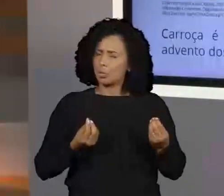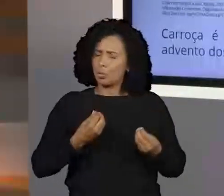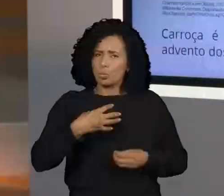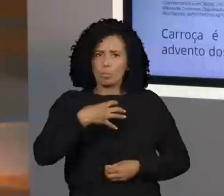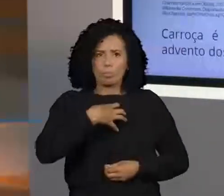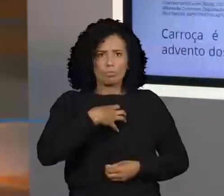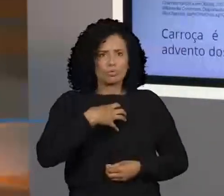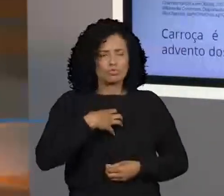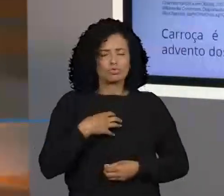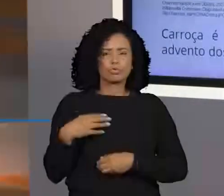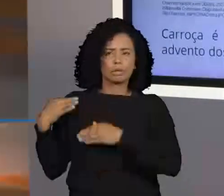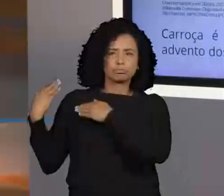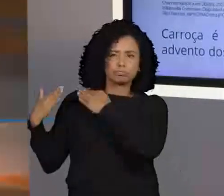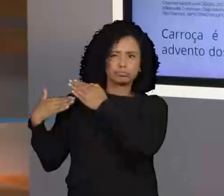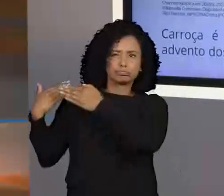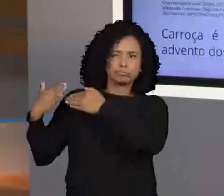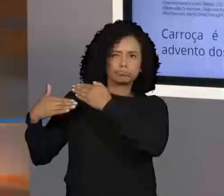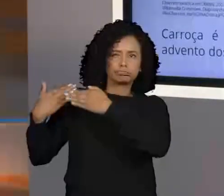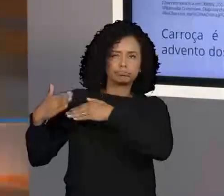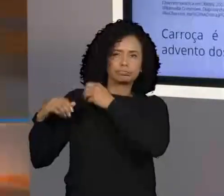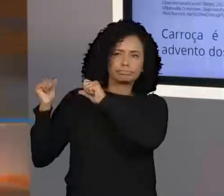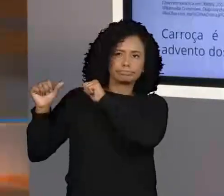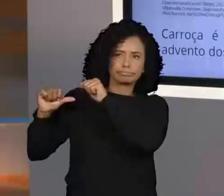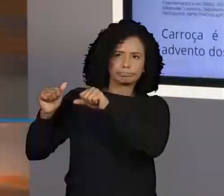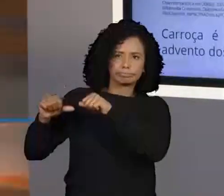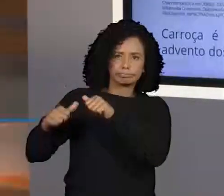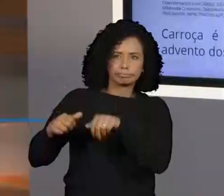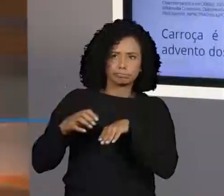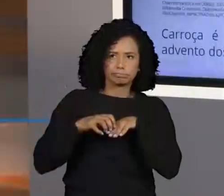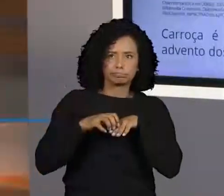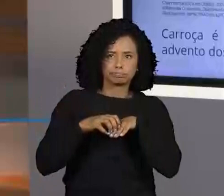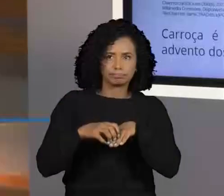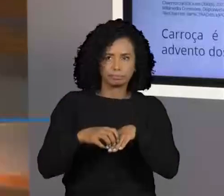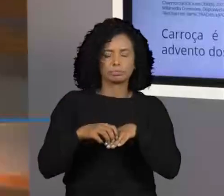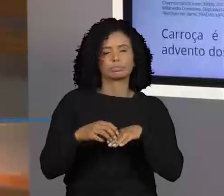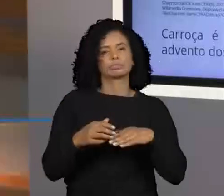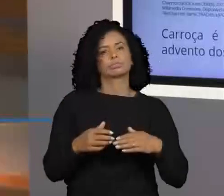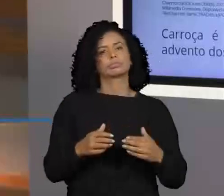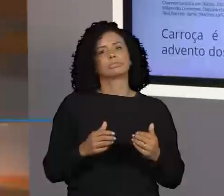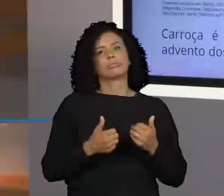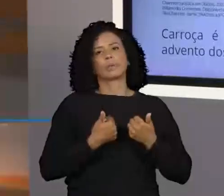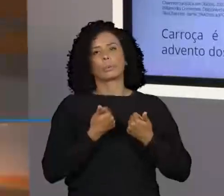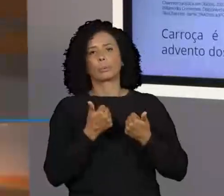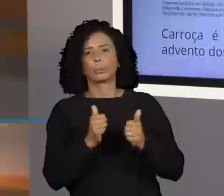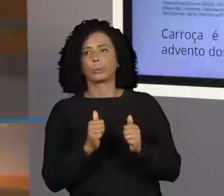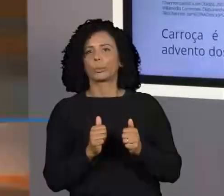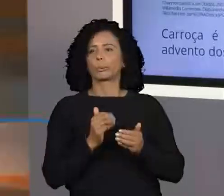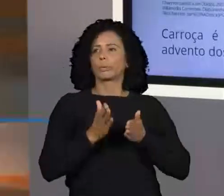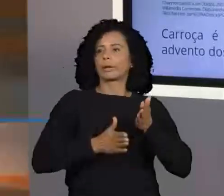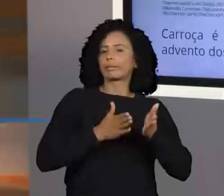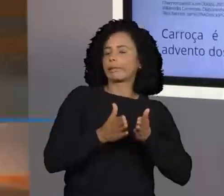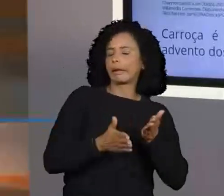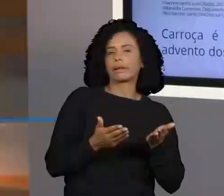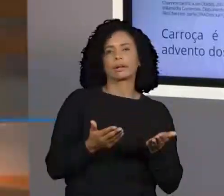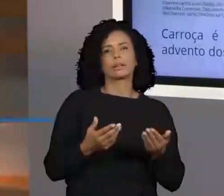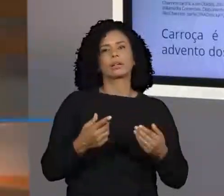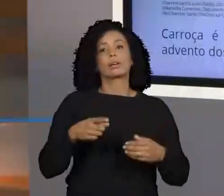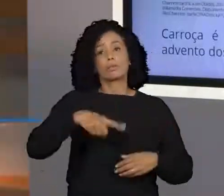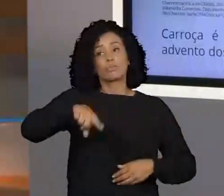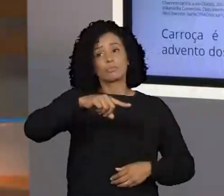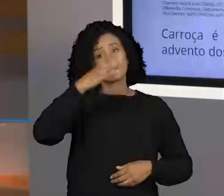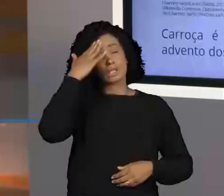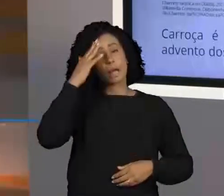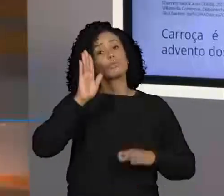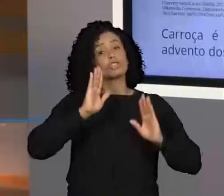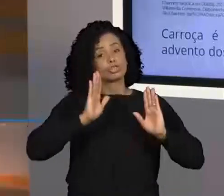foram mudando com o decorrer do tempo. Hoje, utiliza-se muito menos animais, em alguns lugares ainda utiliza, e existe uma